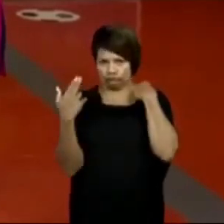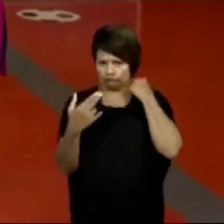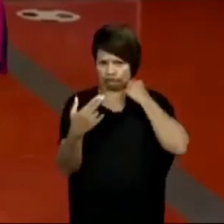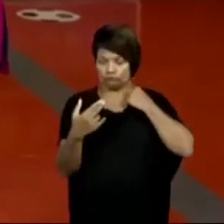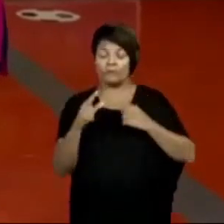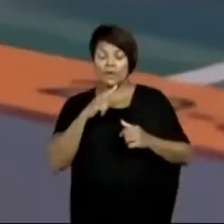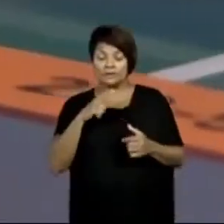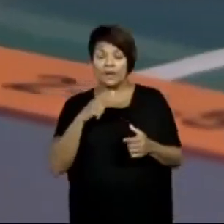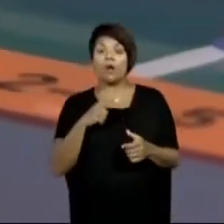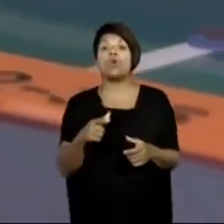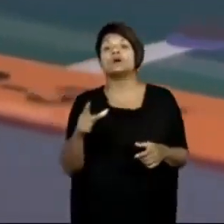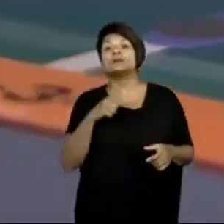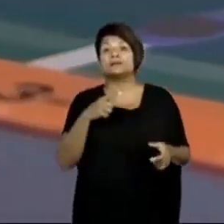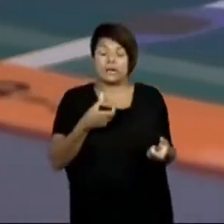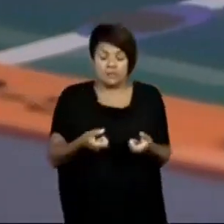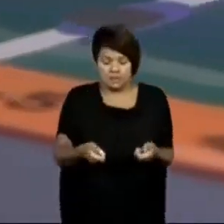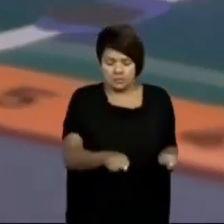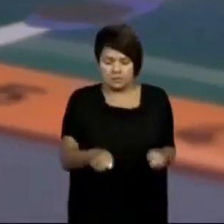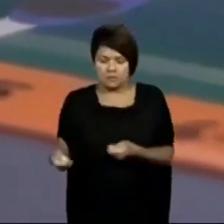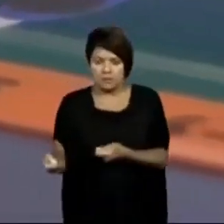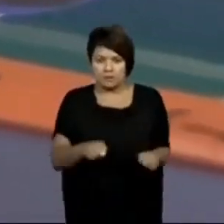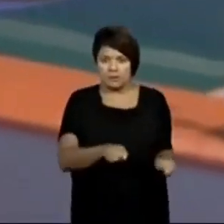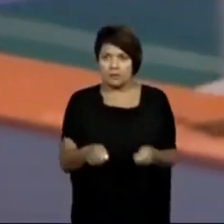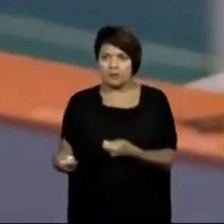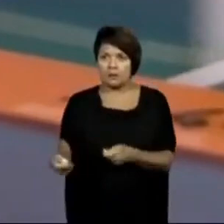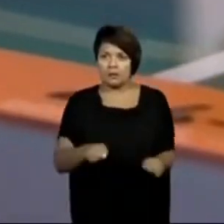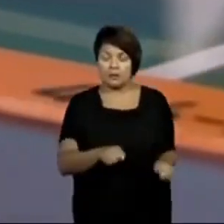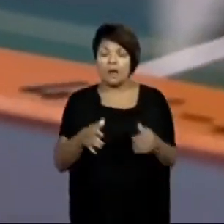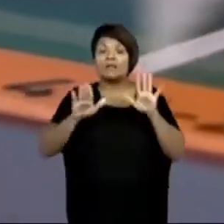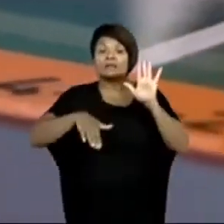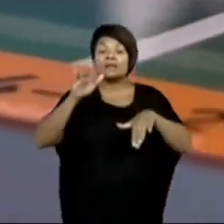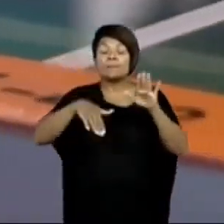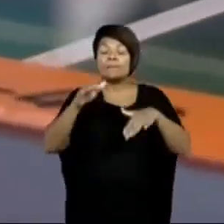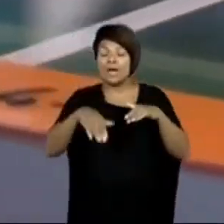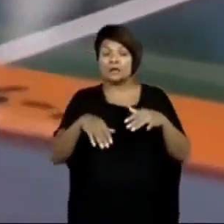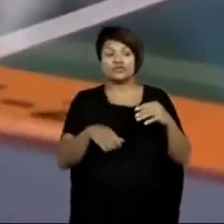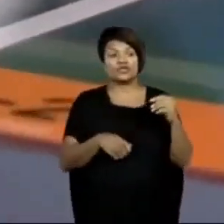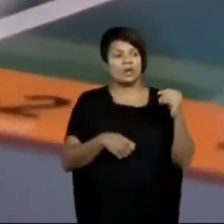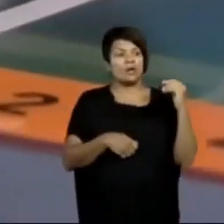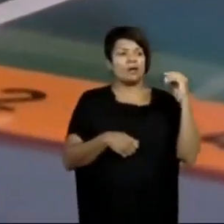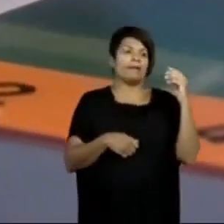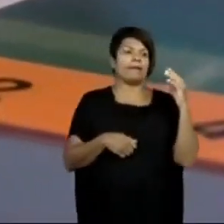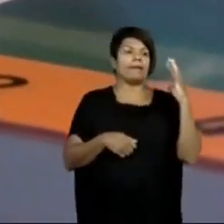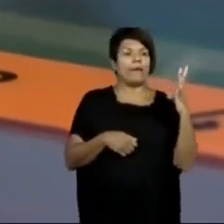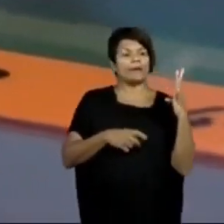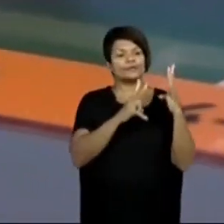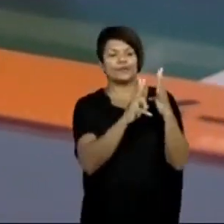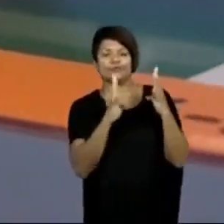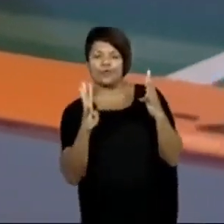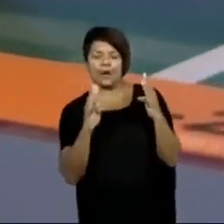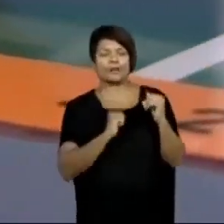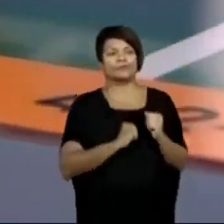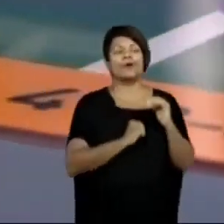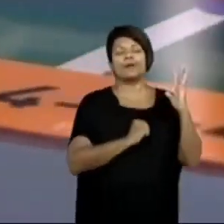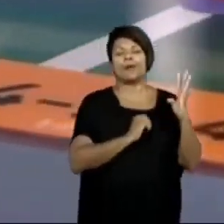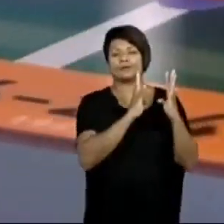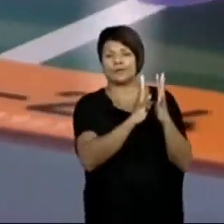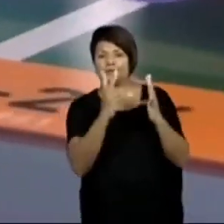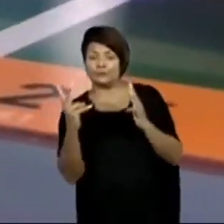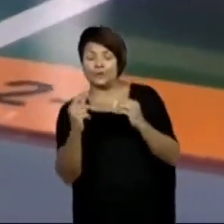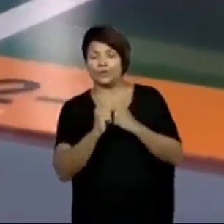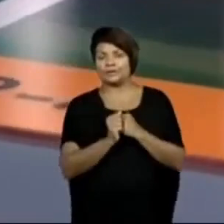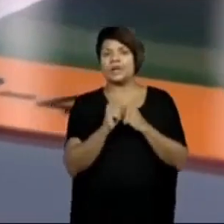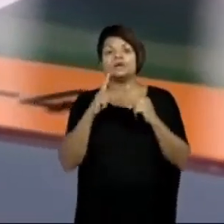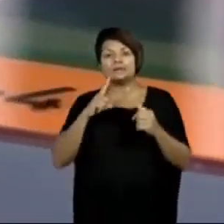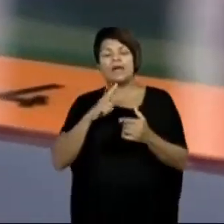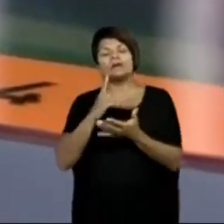jogadores estão ali colocados conforme esses esquemas táticos. Então, é um espaço muito interessante, mas eles vão ver